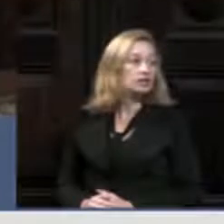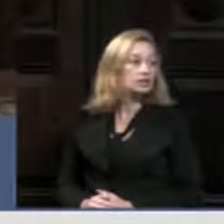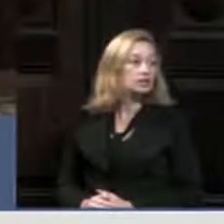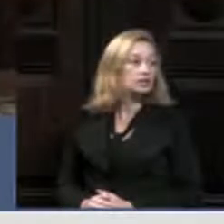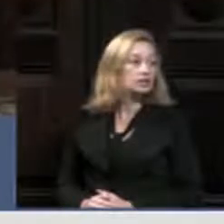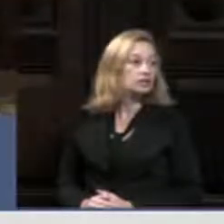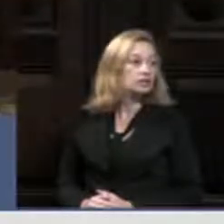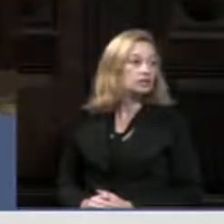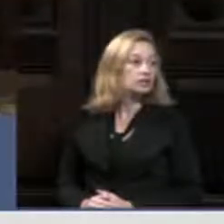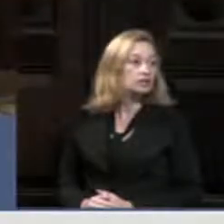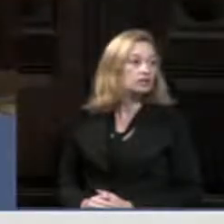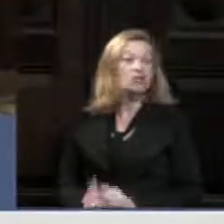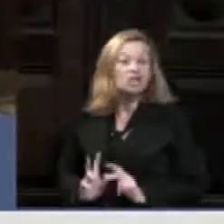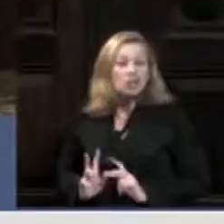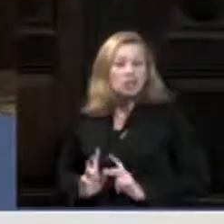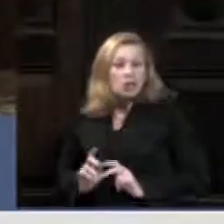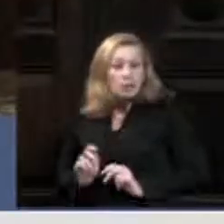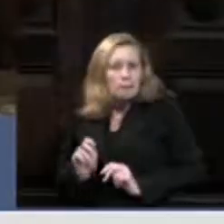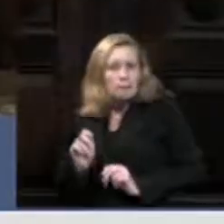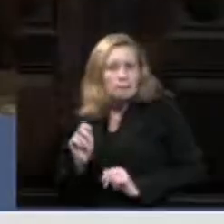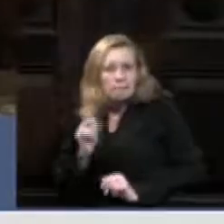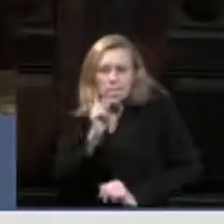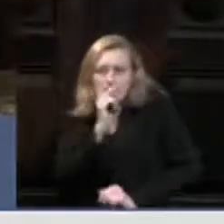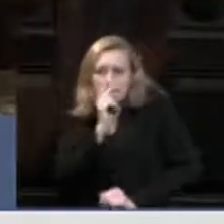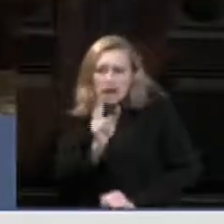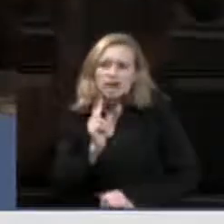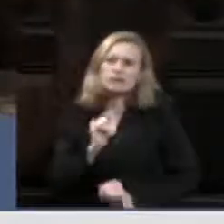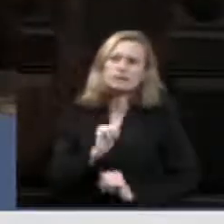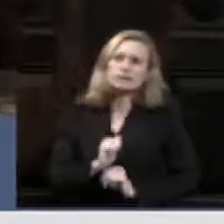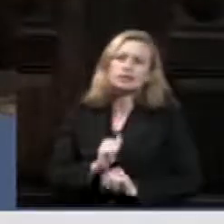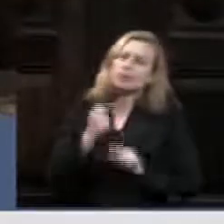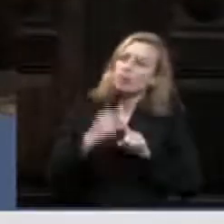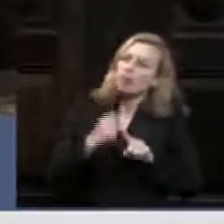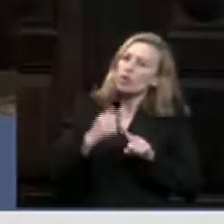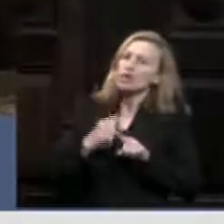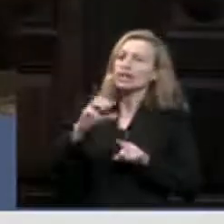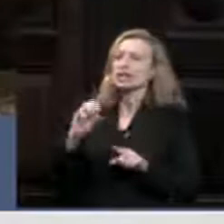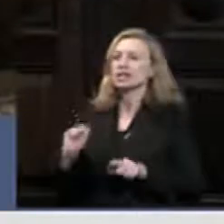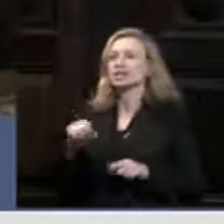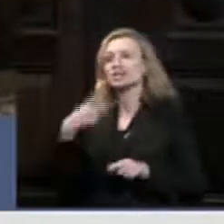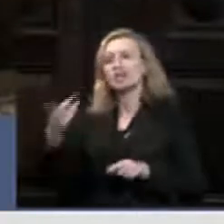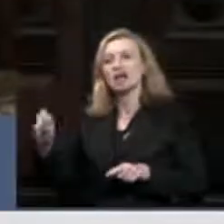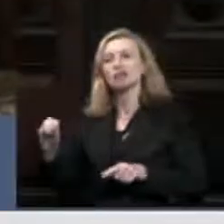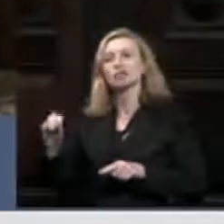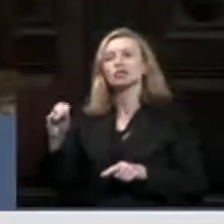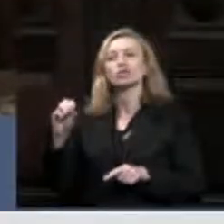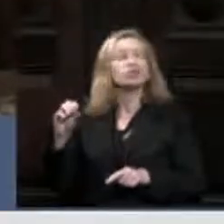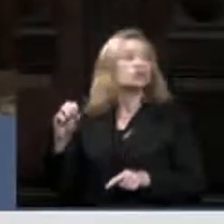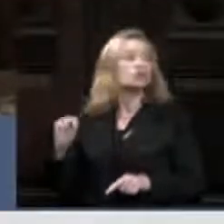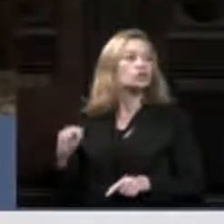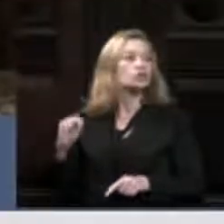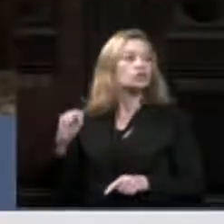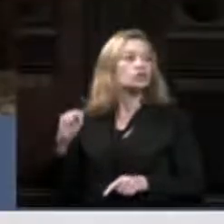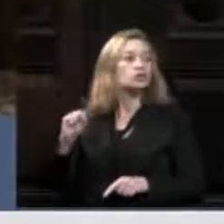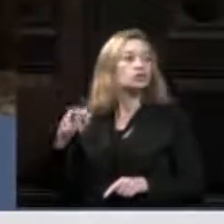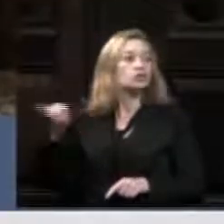algo similar, né? Porque São José também é